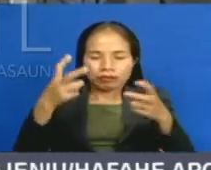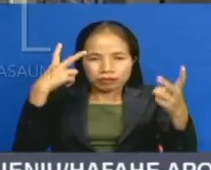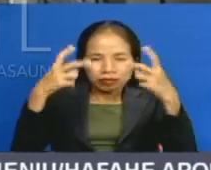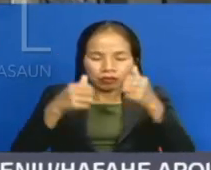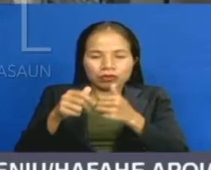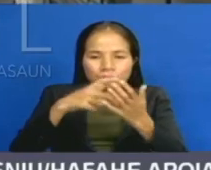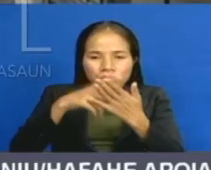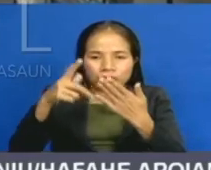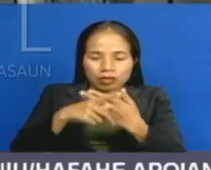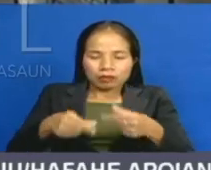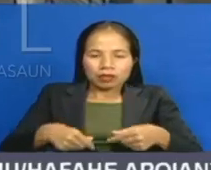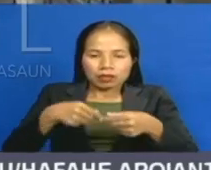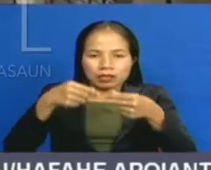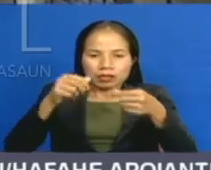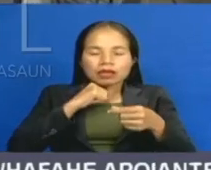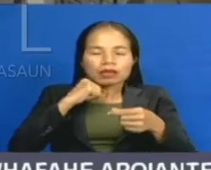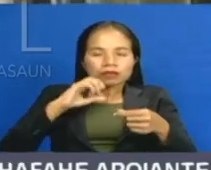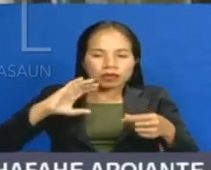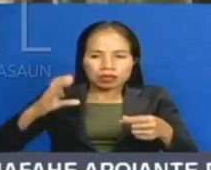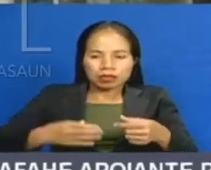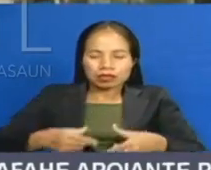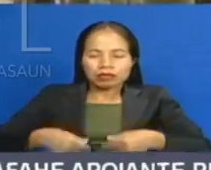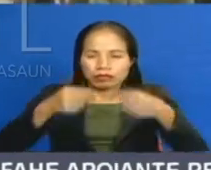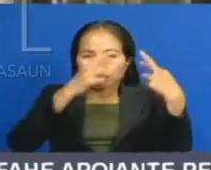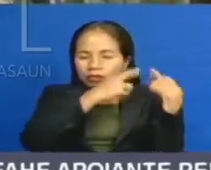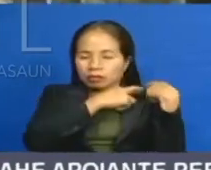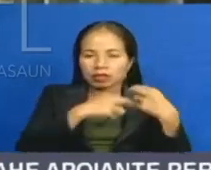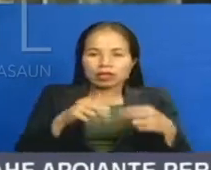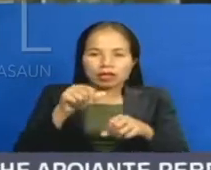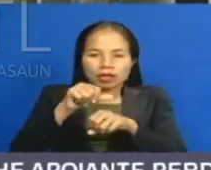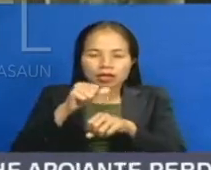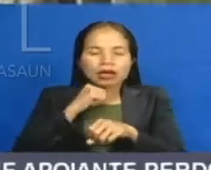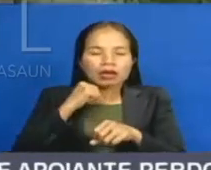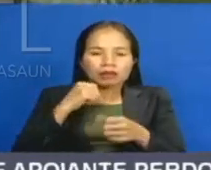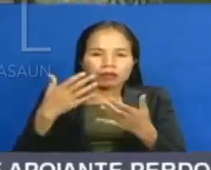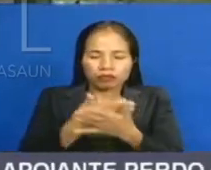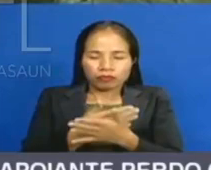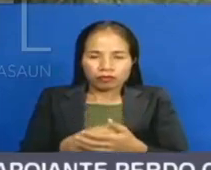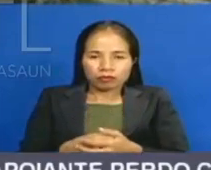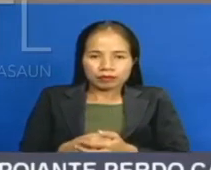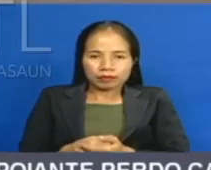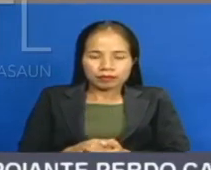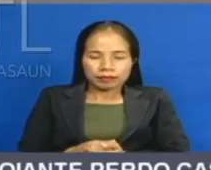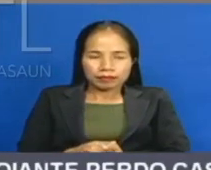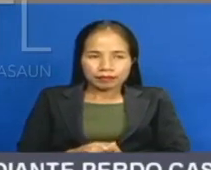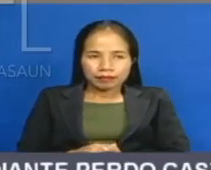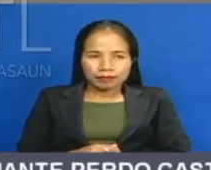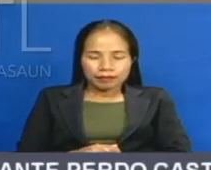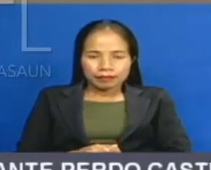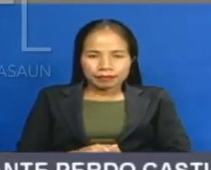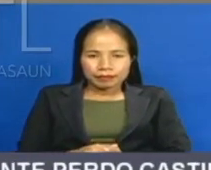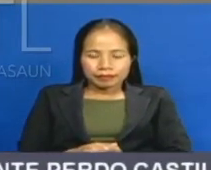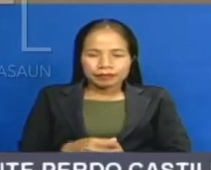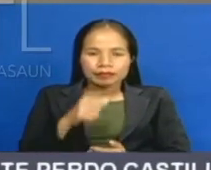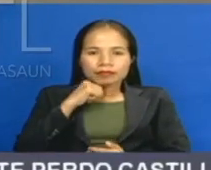programa cardeal se for tomar posse para Padre Paroco Fon, não for tomar posse para o diretor Colégio São Miguel Arcanjo. A cardeal visita é